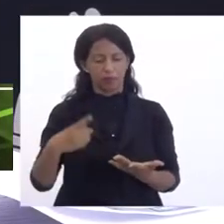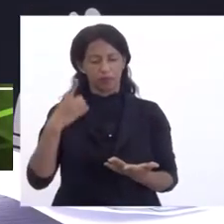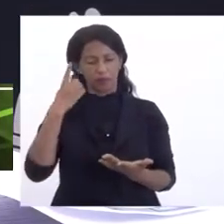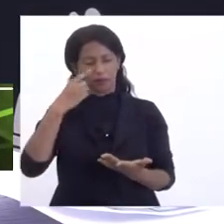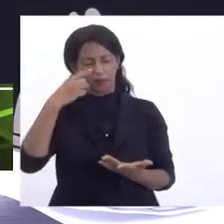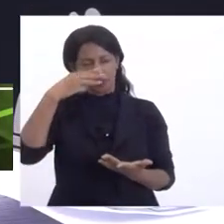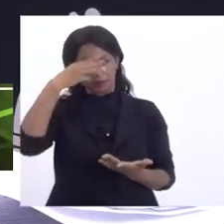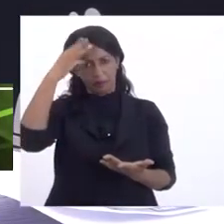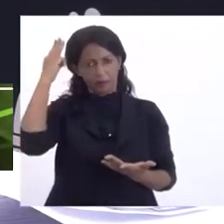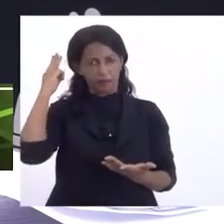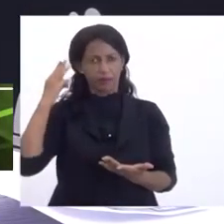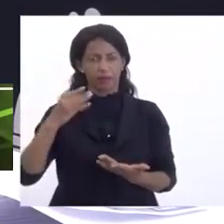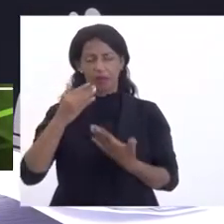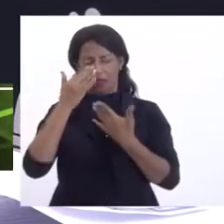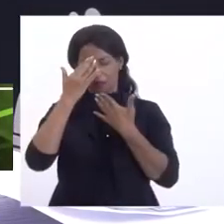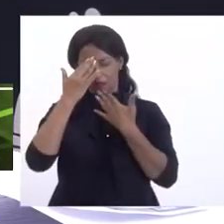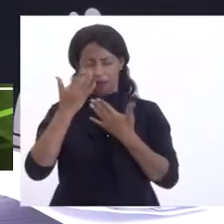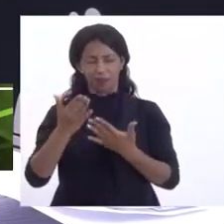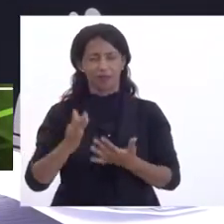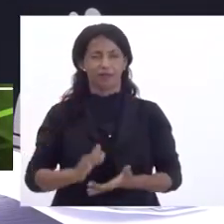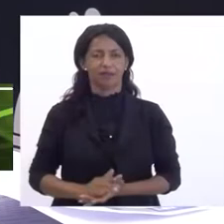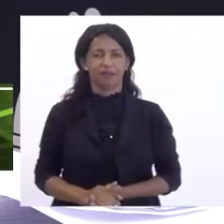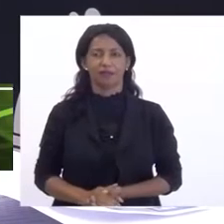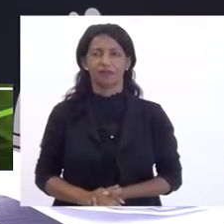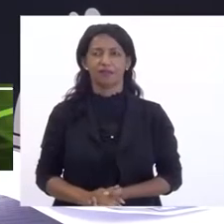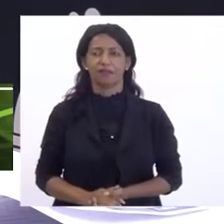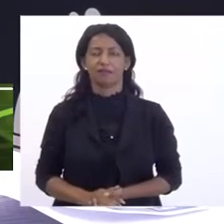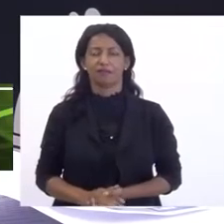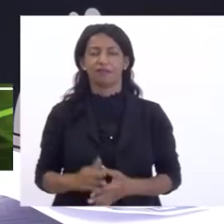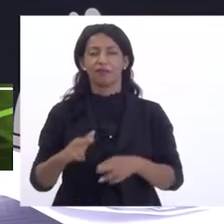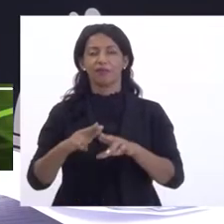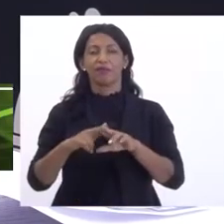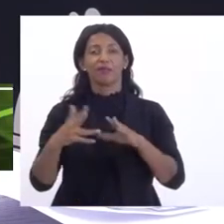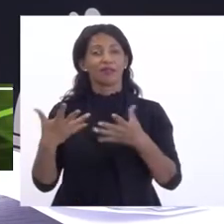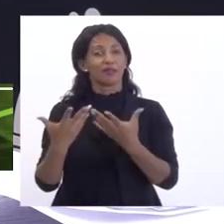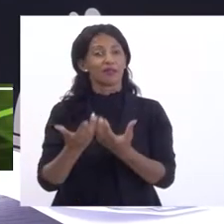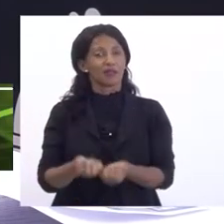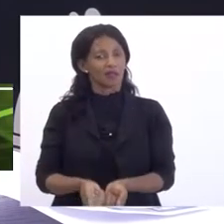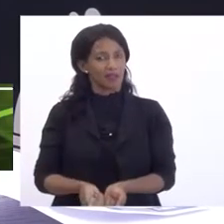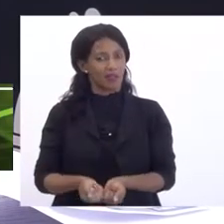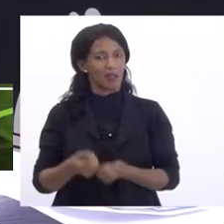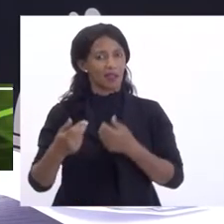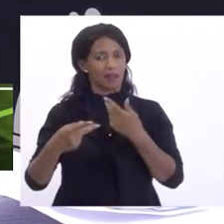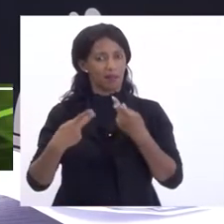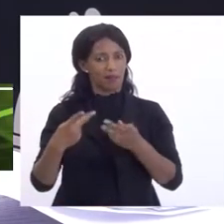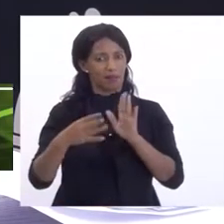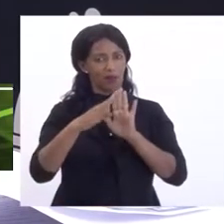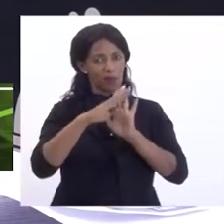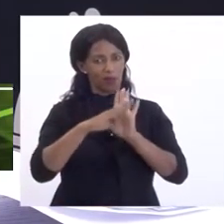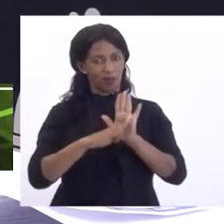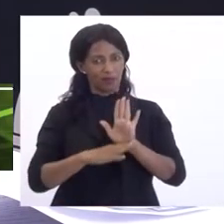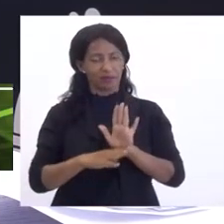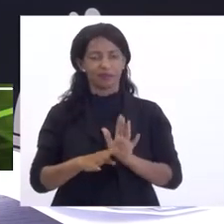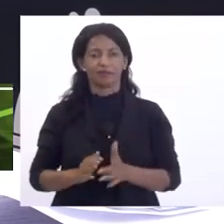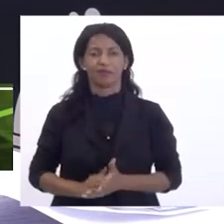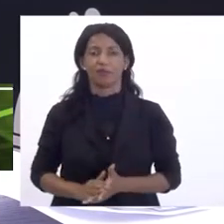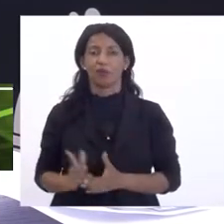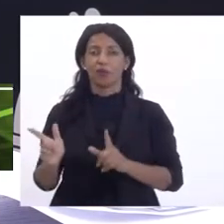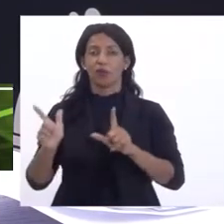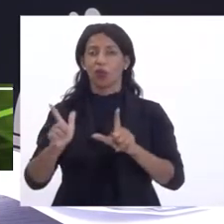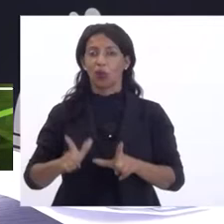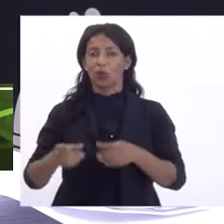Canella, agradecer por ter aceito a minha questão de ordem, onde